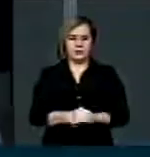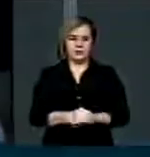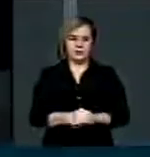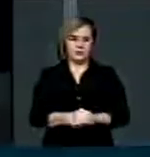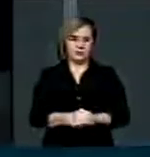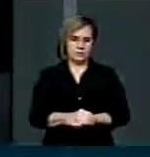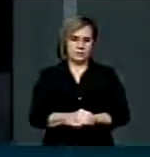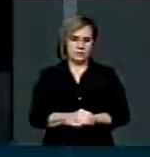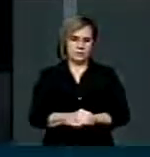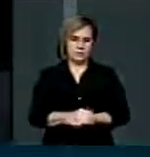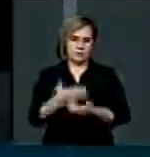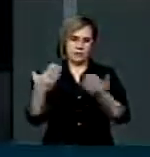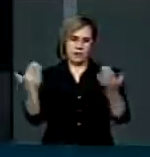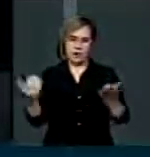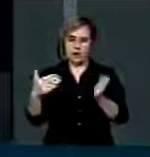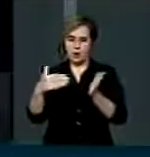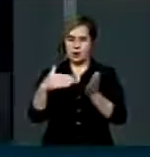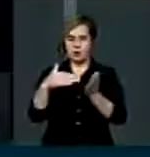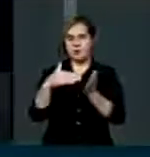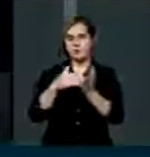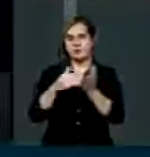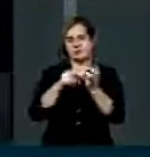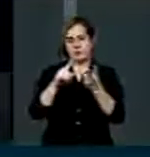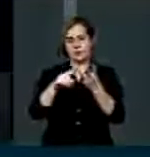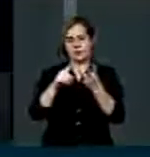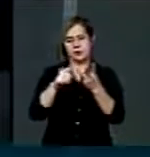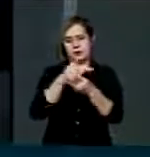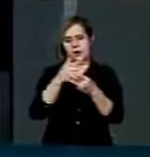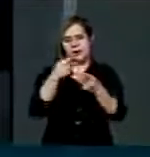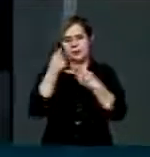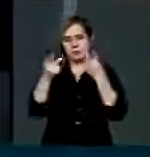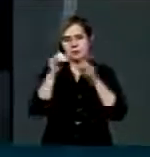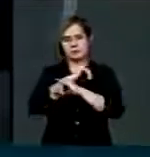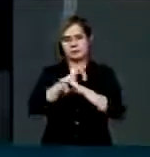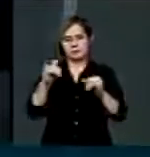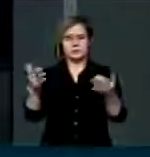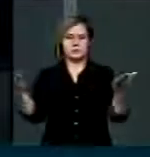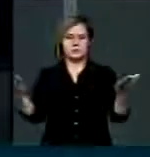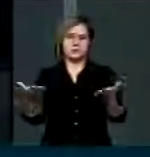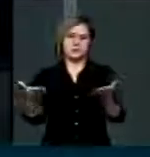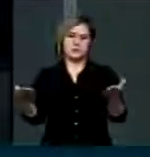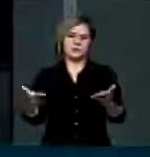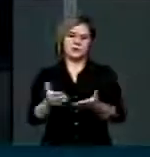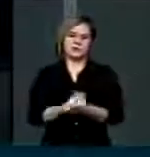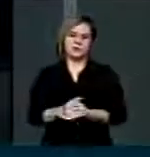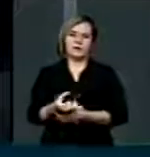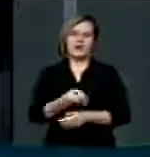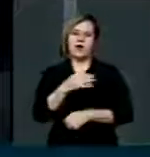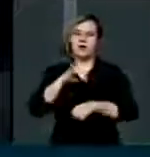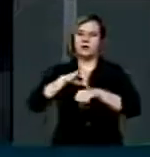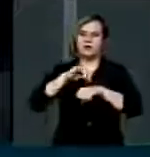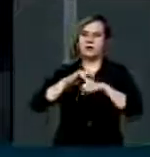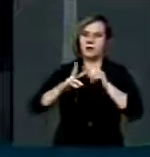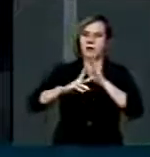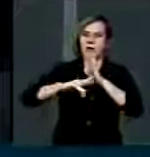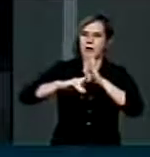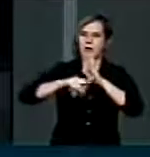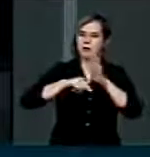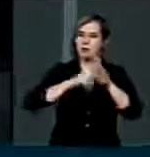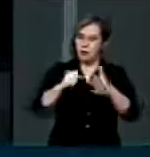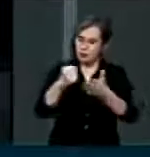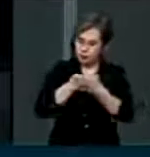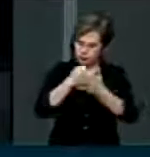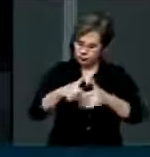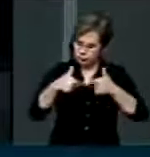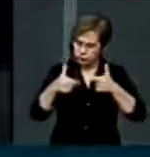Paulo. E não poderia deixar também, senhor presidente, nesse momento em que várias centrais sindicais fazem uma